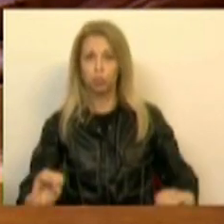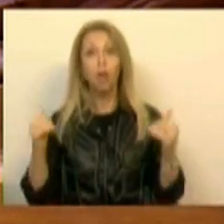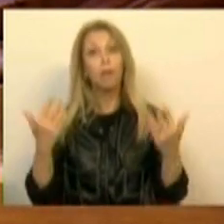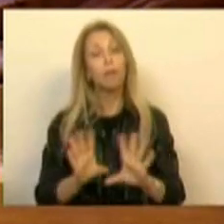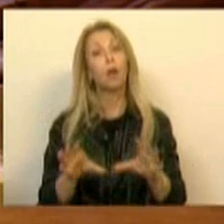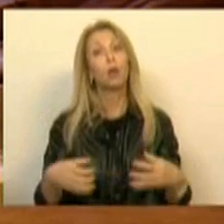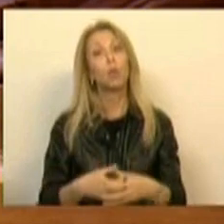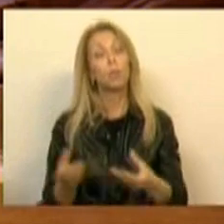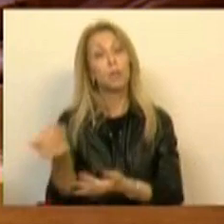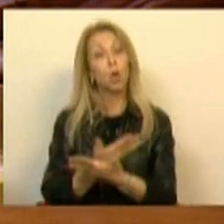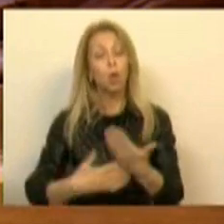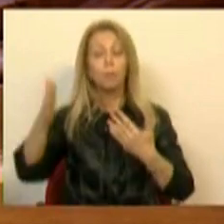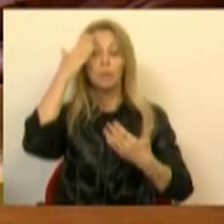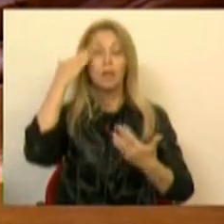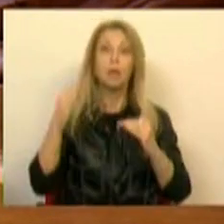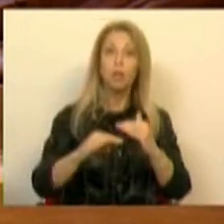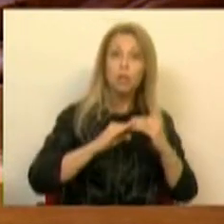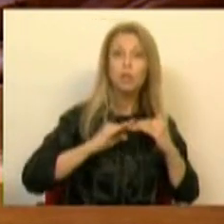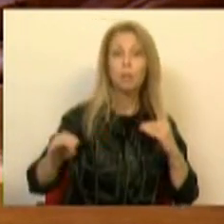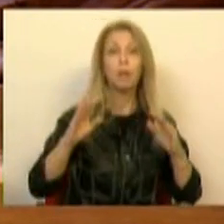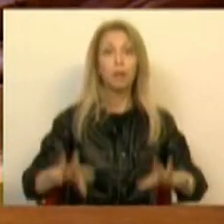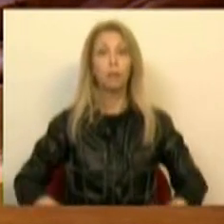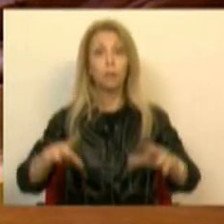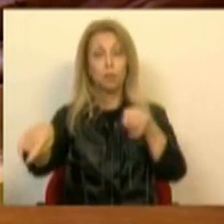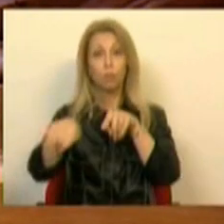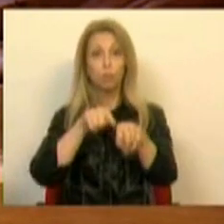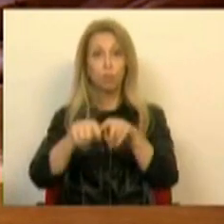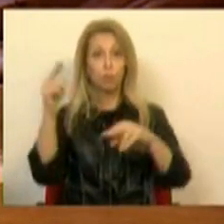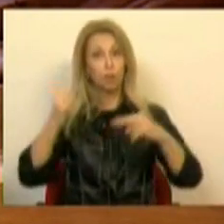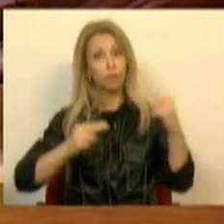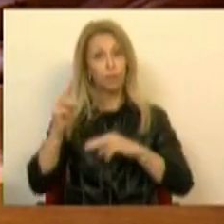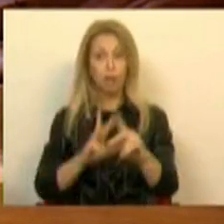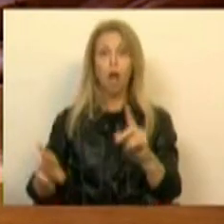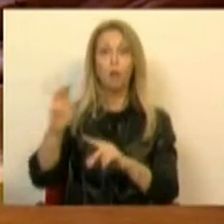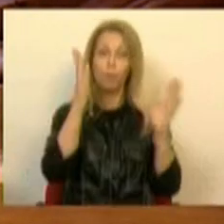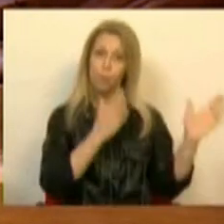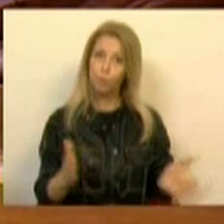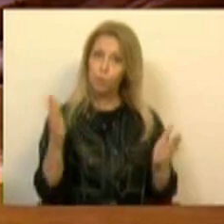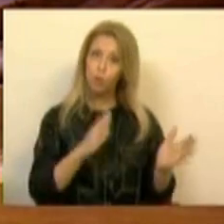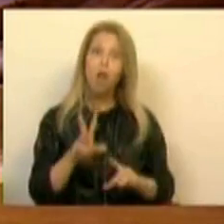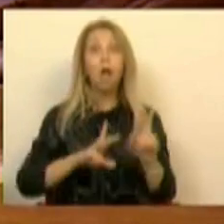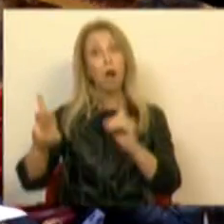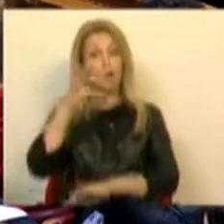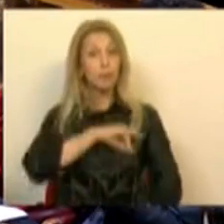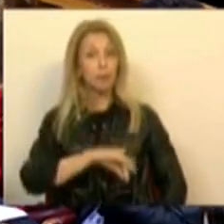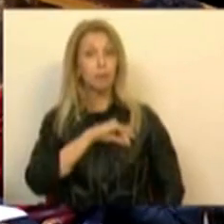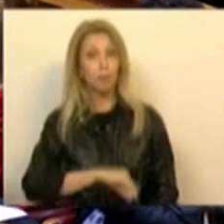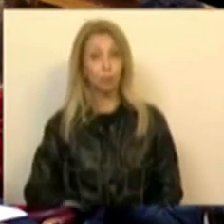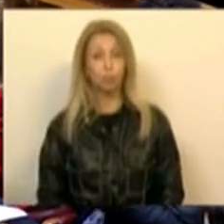económicos previsibilidade e estabilidade na evolução da política fiscal, do aumento da produtividade e do aumento dos